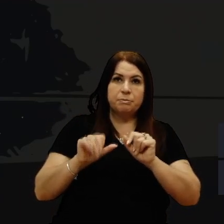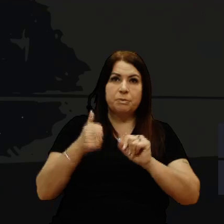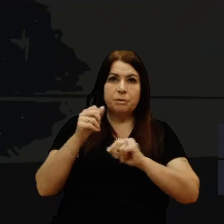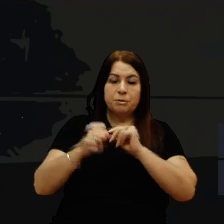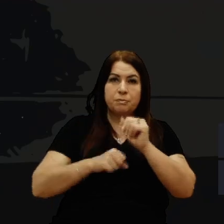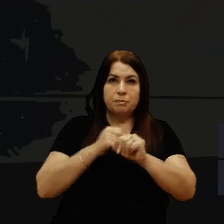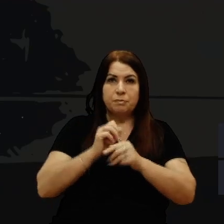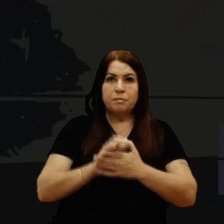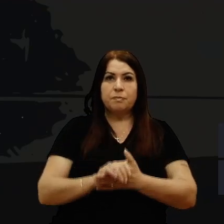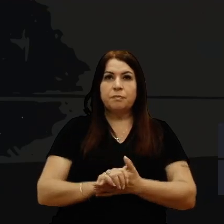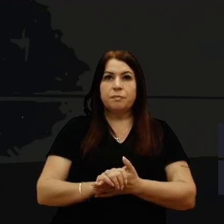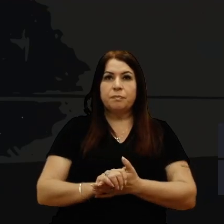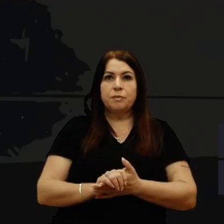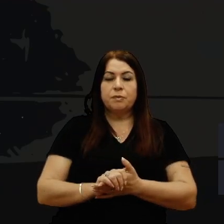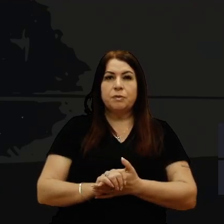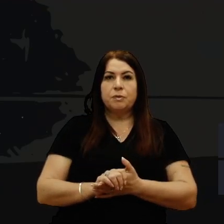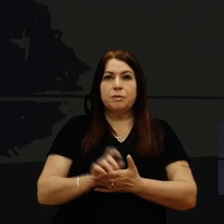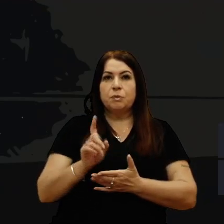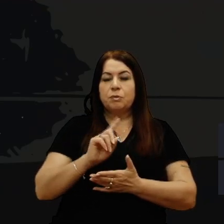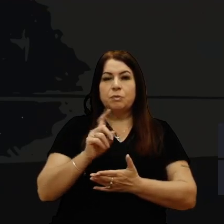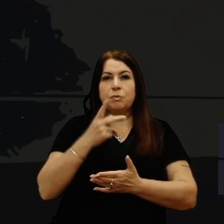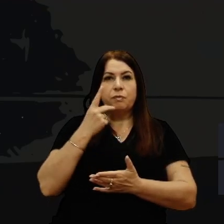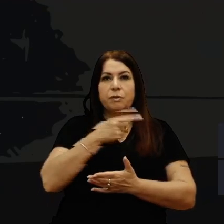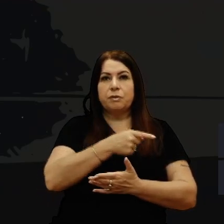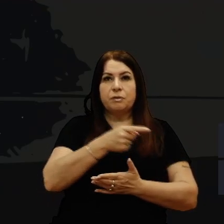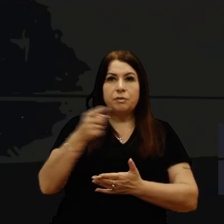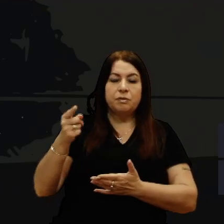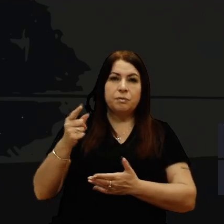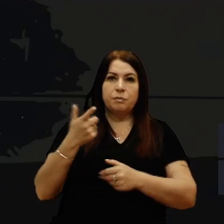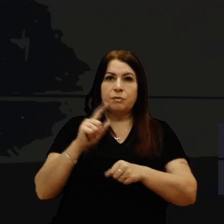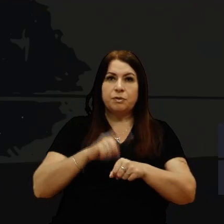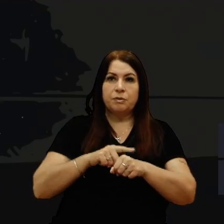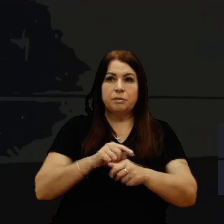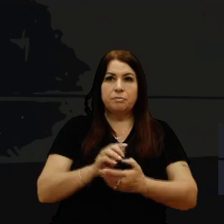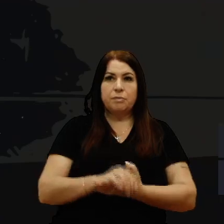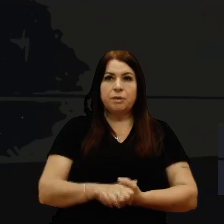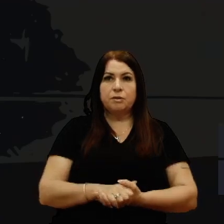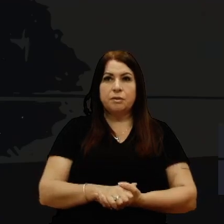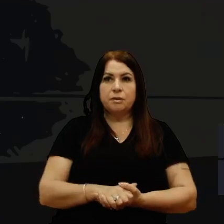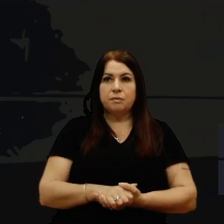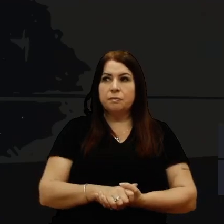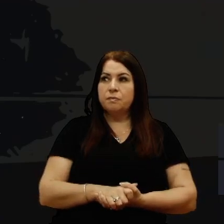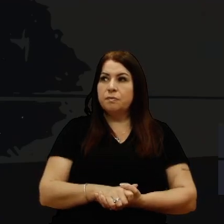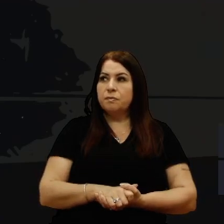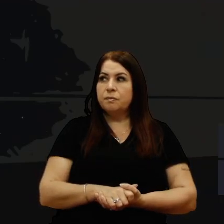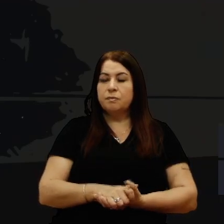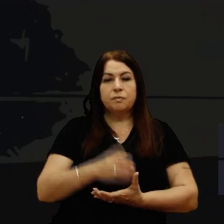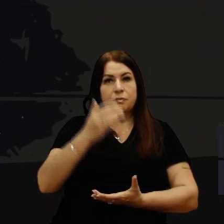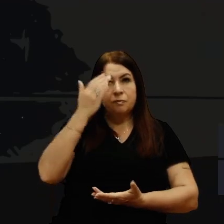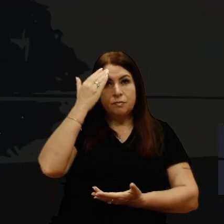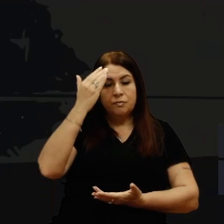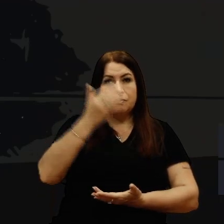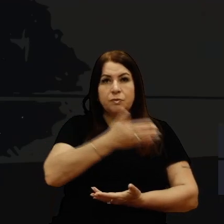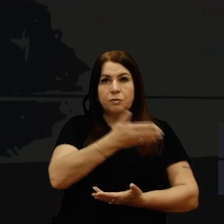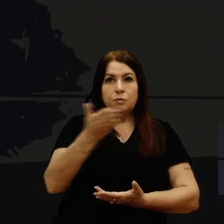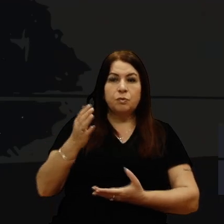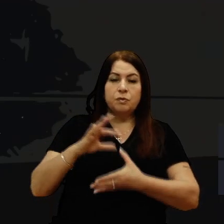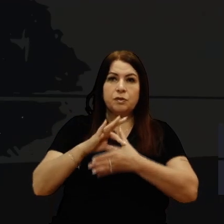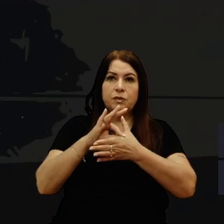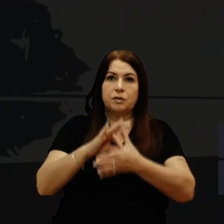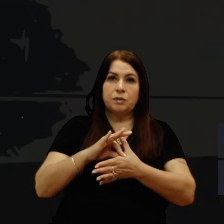ano, e o qual eu não vou poder fazer menção de tudo aqui, porque não vai dar tempo. Quero agradecer todas as